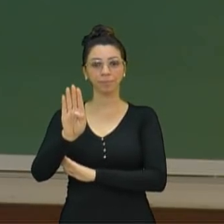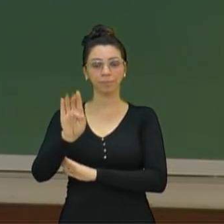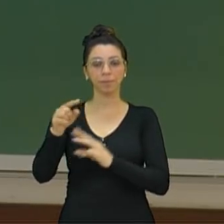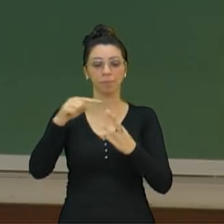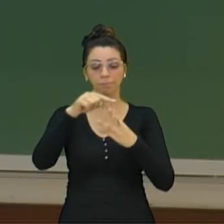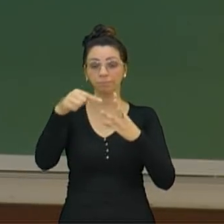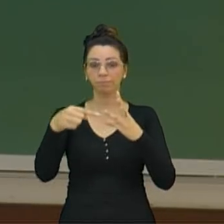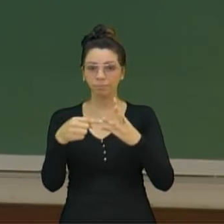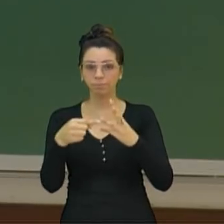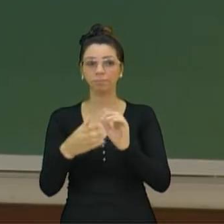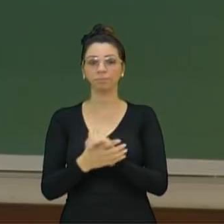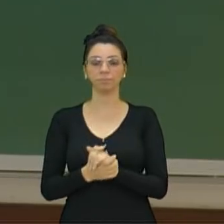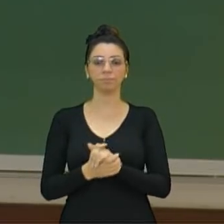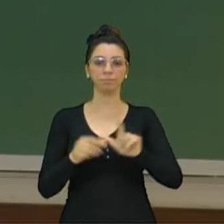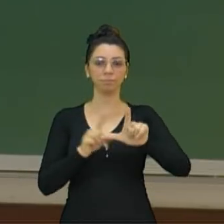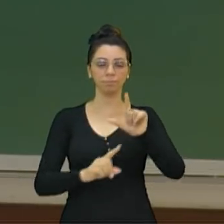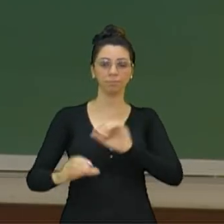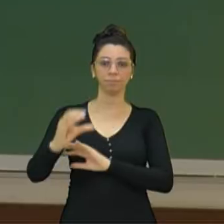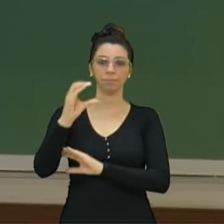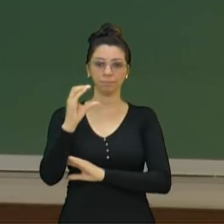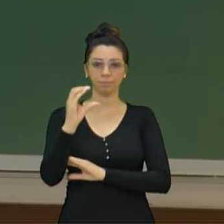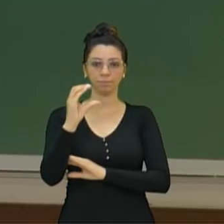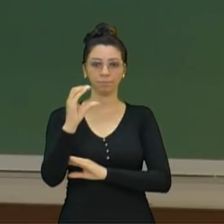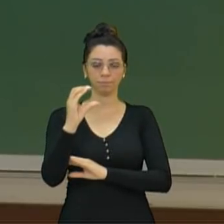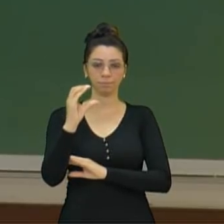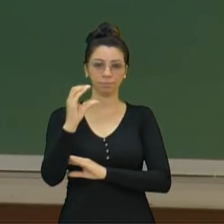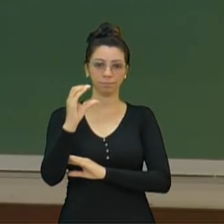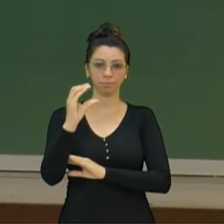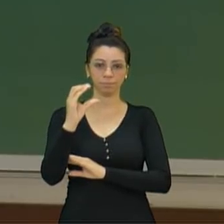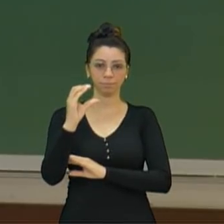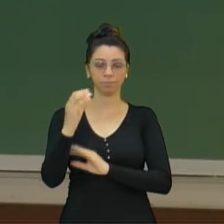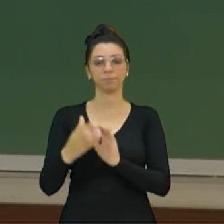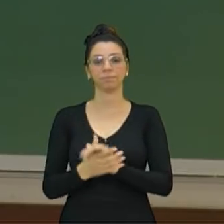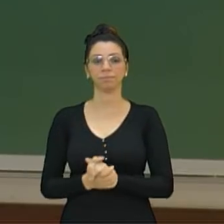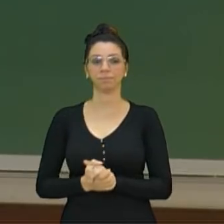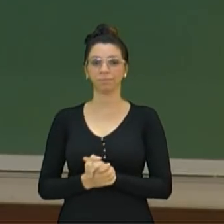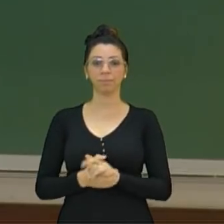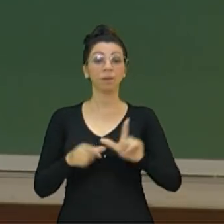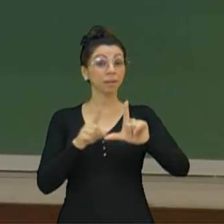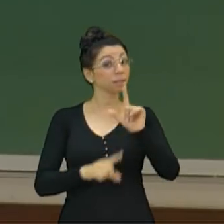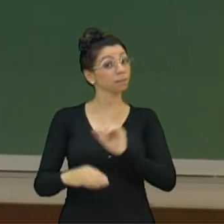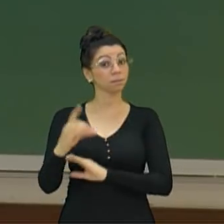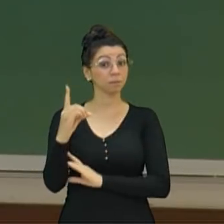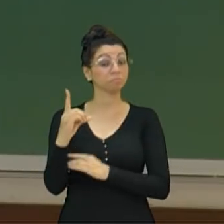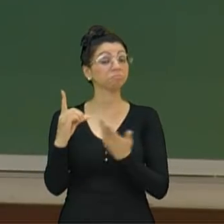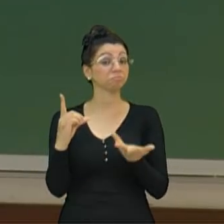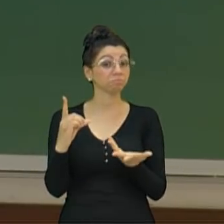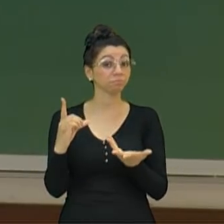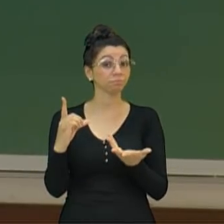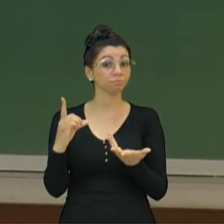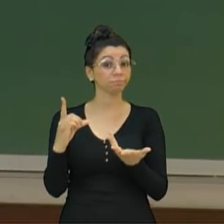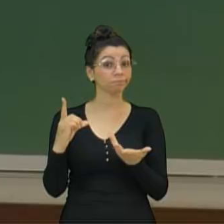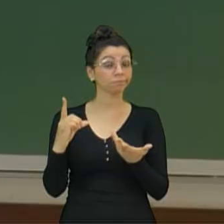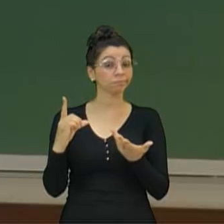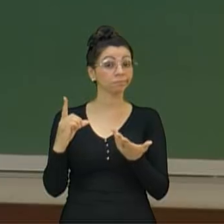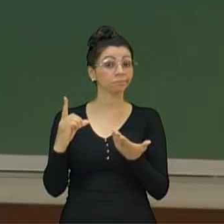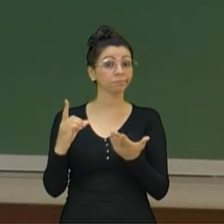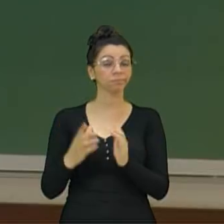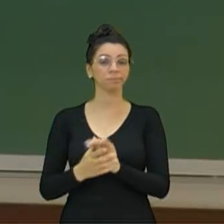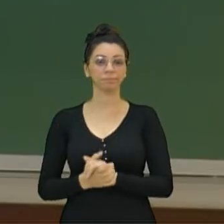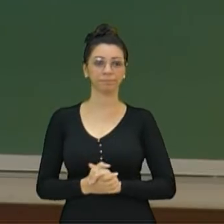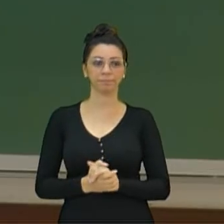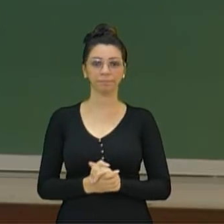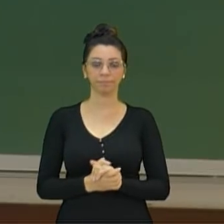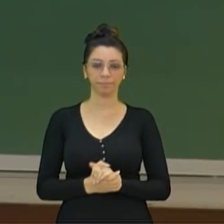dendrito? Letra C. Medula espinal, dendrito e encéfalo? Ou letra D. Axônio,